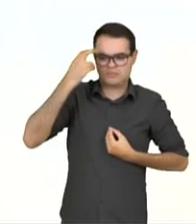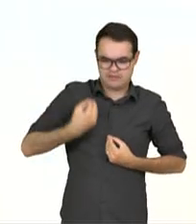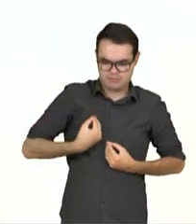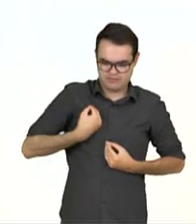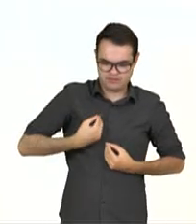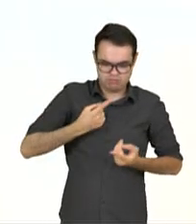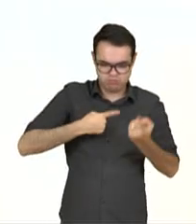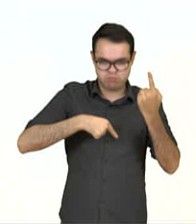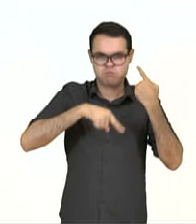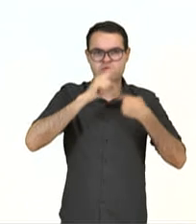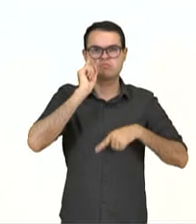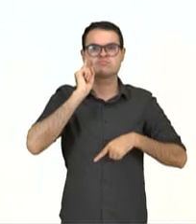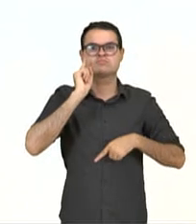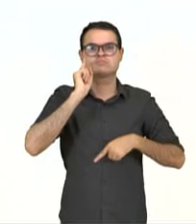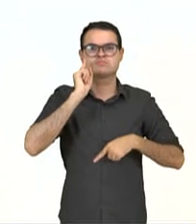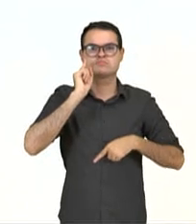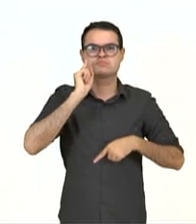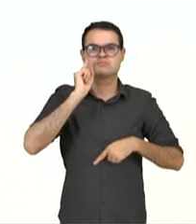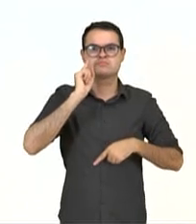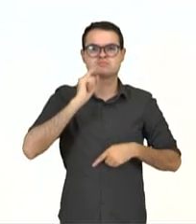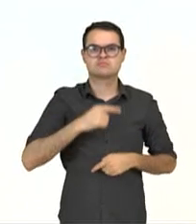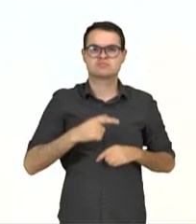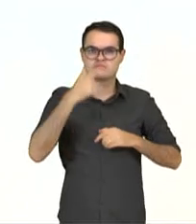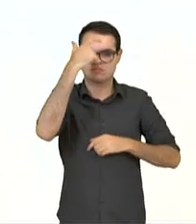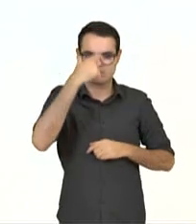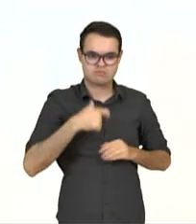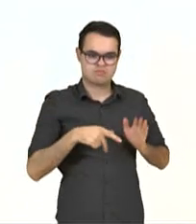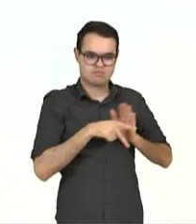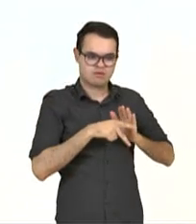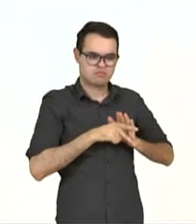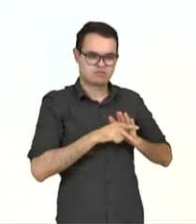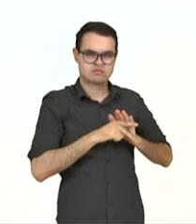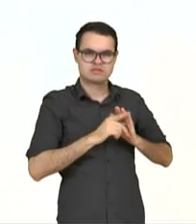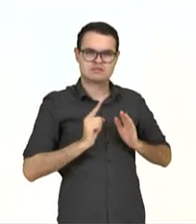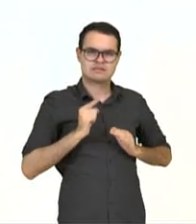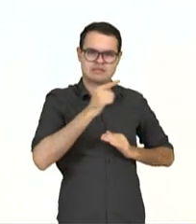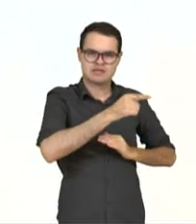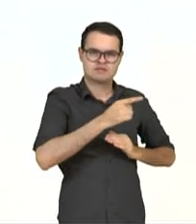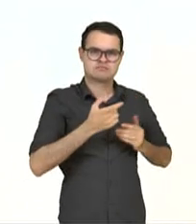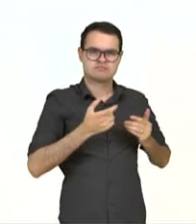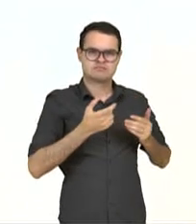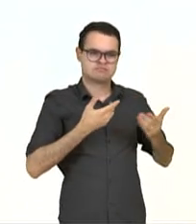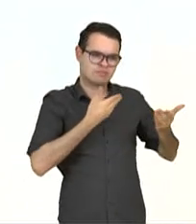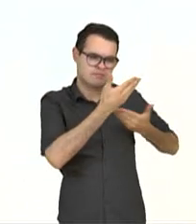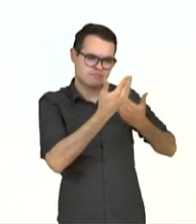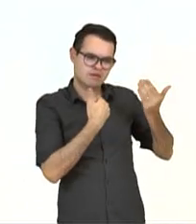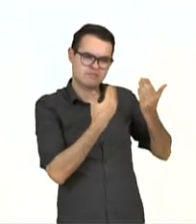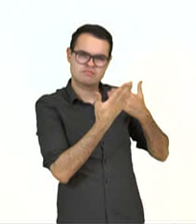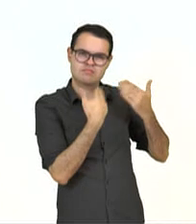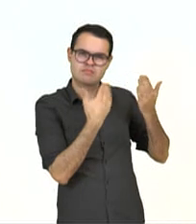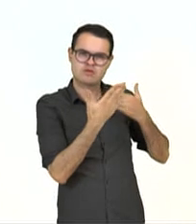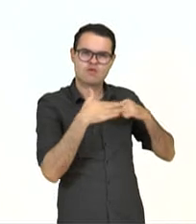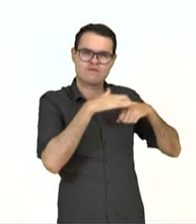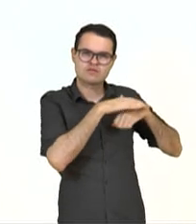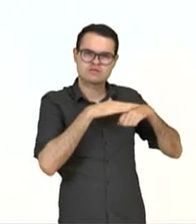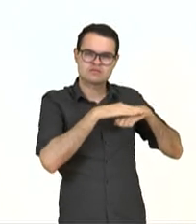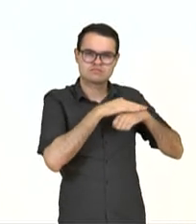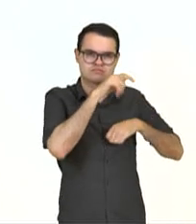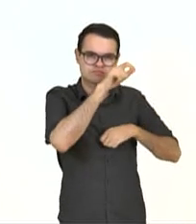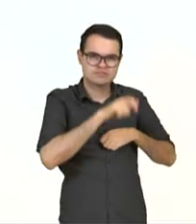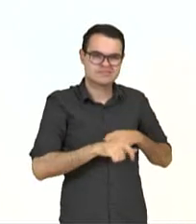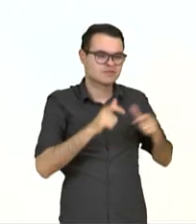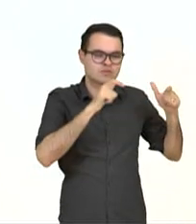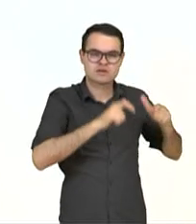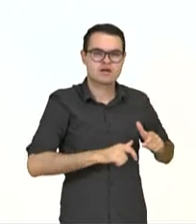vida. Fizeram de mim um balconista de padaria, alguém que pudesse ter o prazer de ler e escrever. Olha que legal.